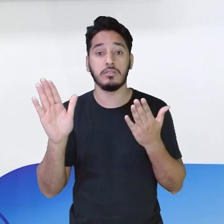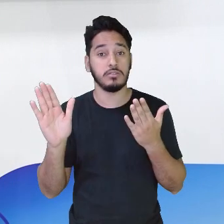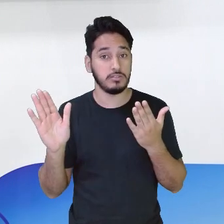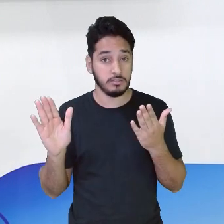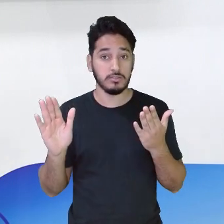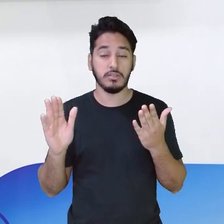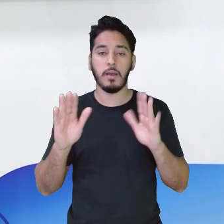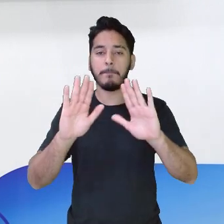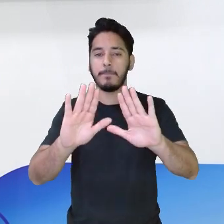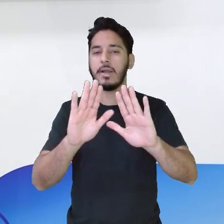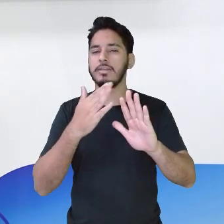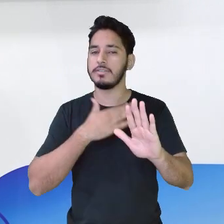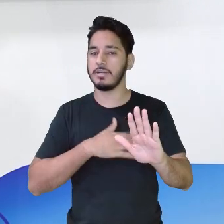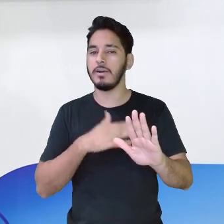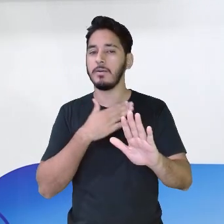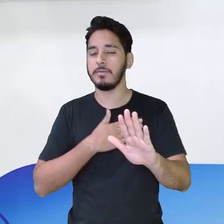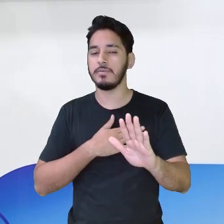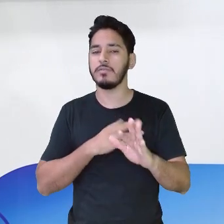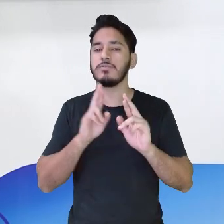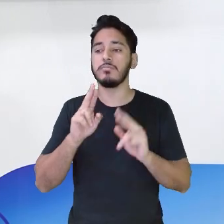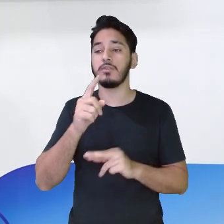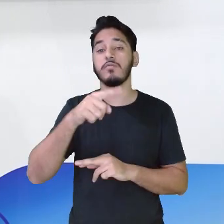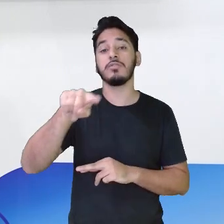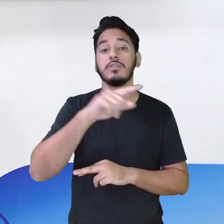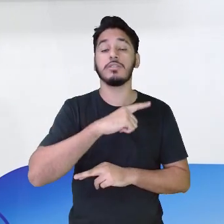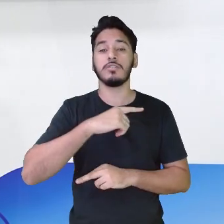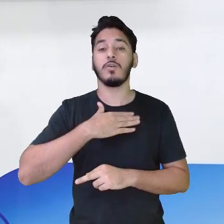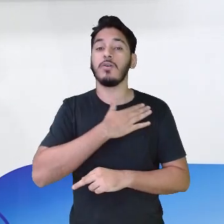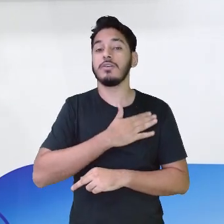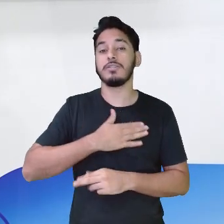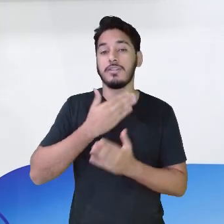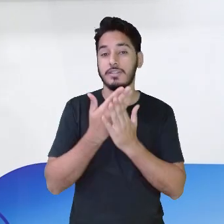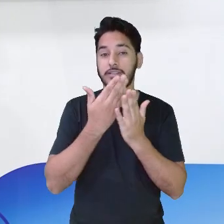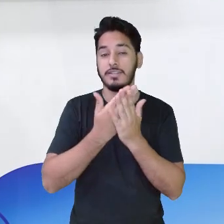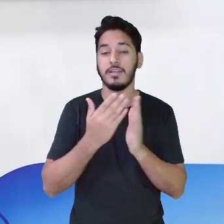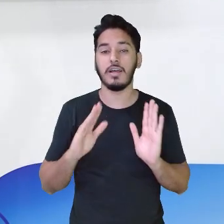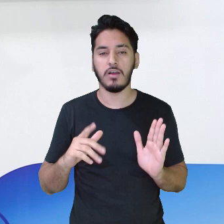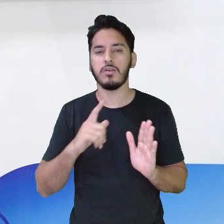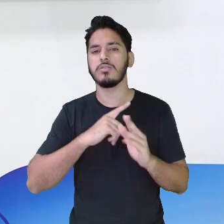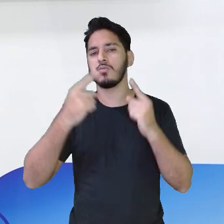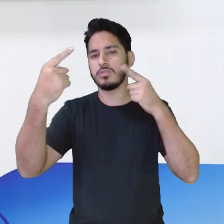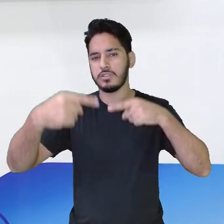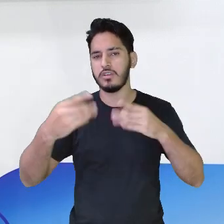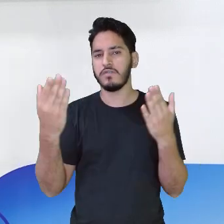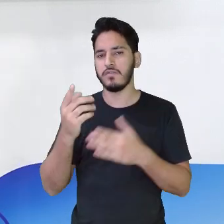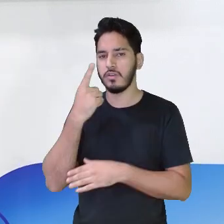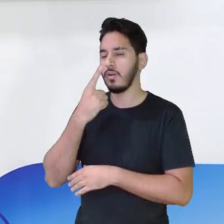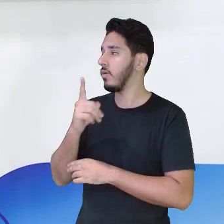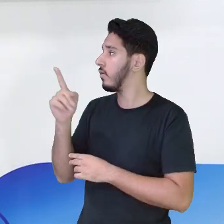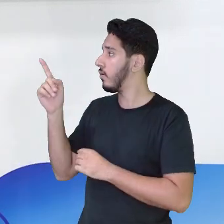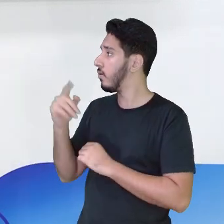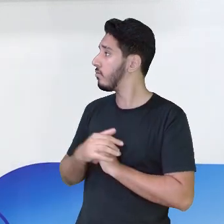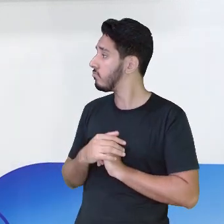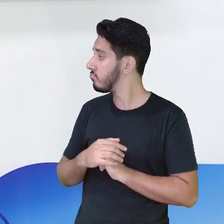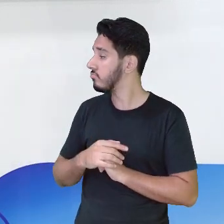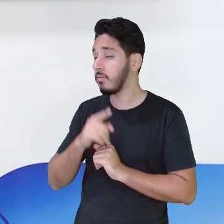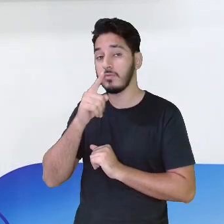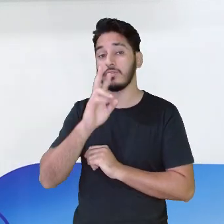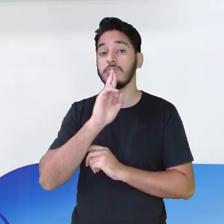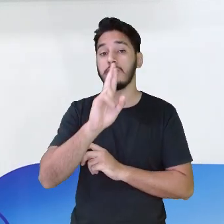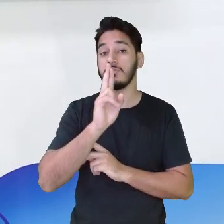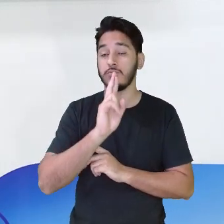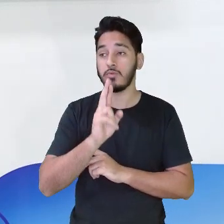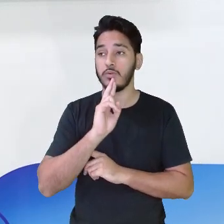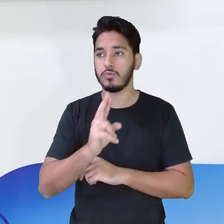embora, mas eu espero que vocês tenham gostado da aula. Tem um desafio aqui na tela, né, que é para você